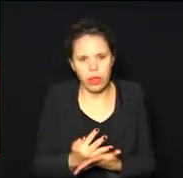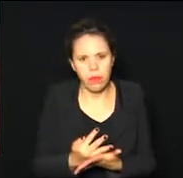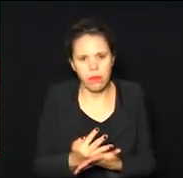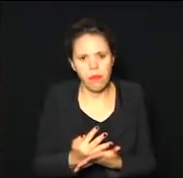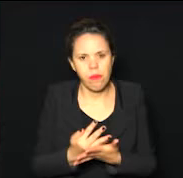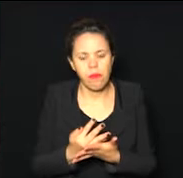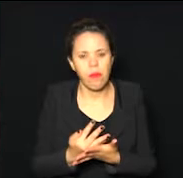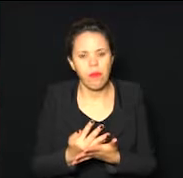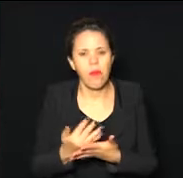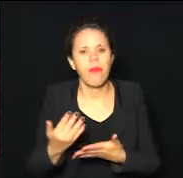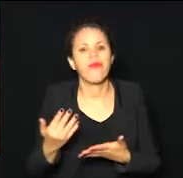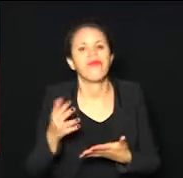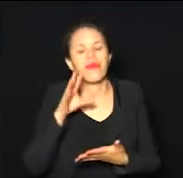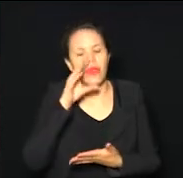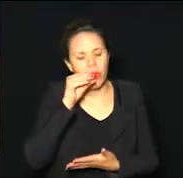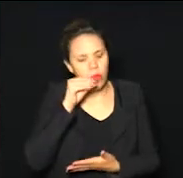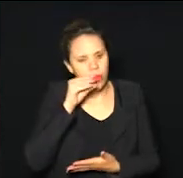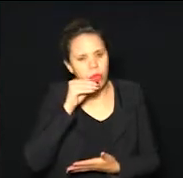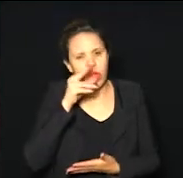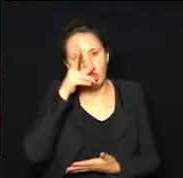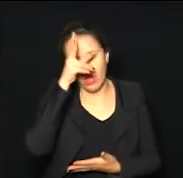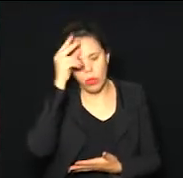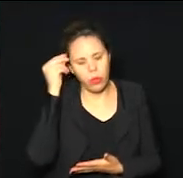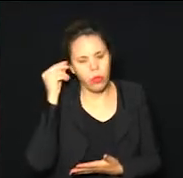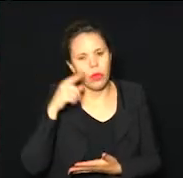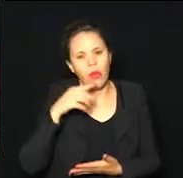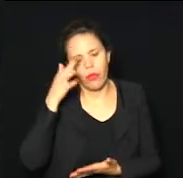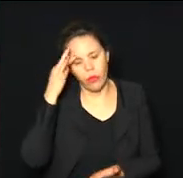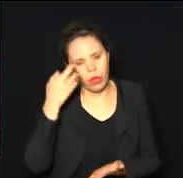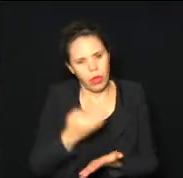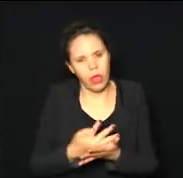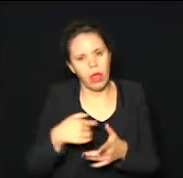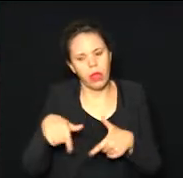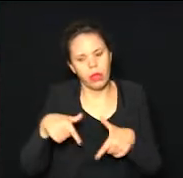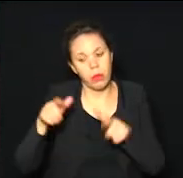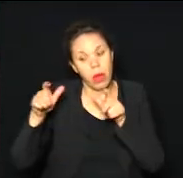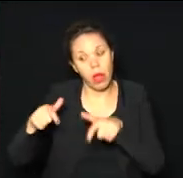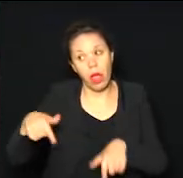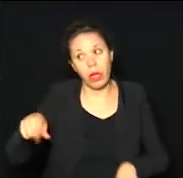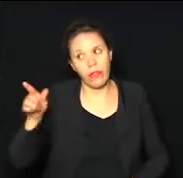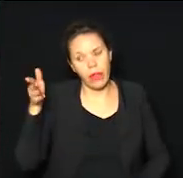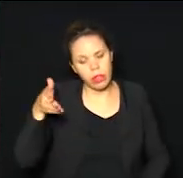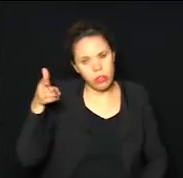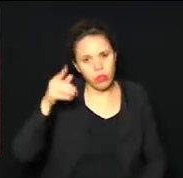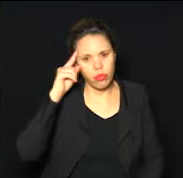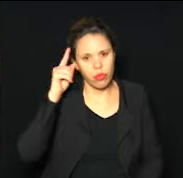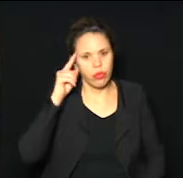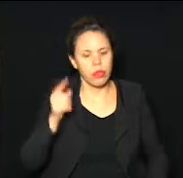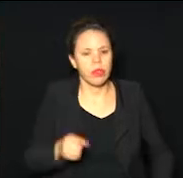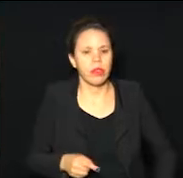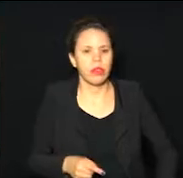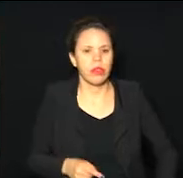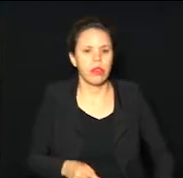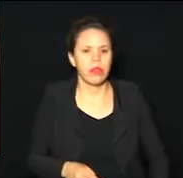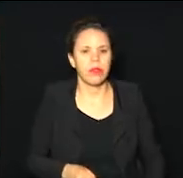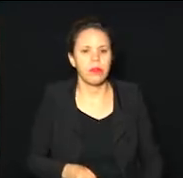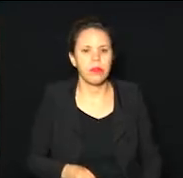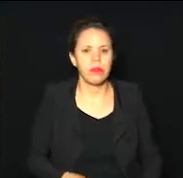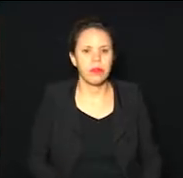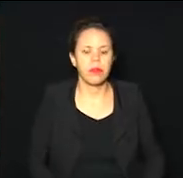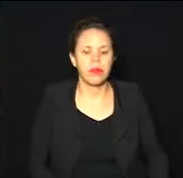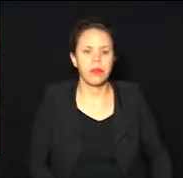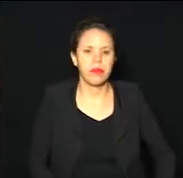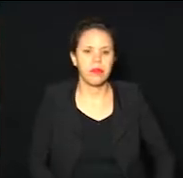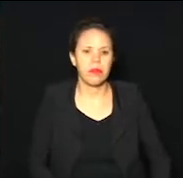do servidor ter confiança no seu trabalho, ter confiança no seu local de trabalho e coisas desse tipo, né?